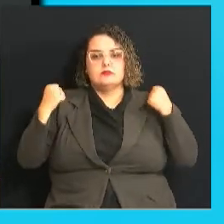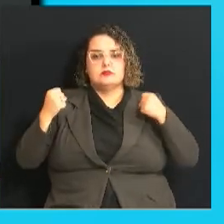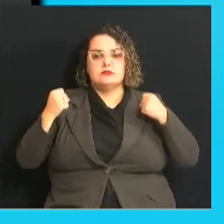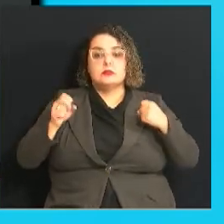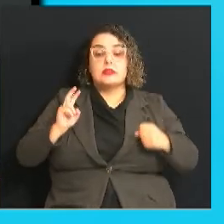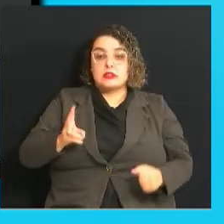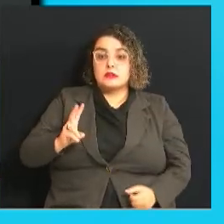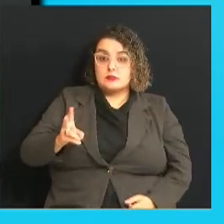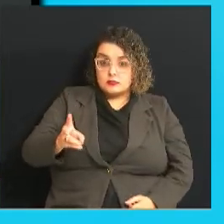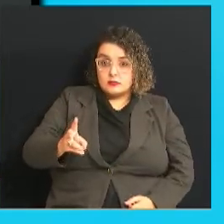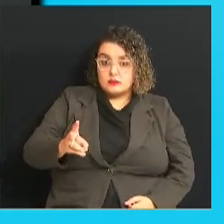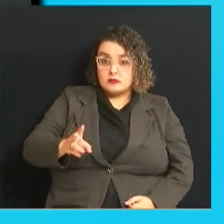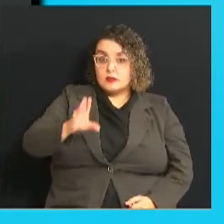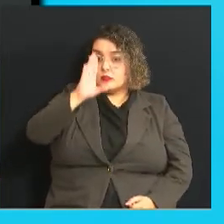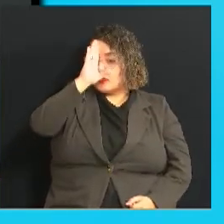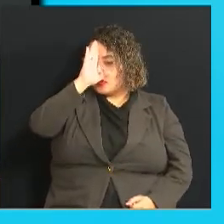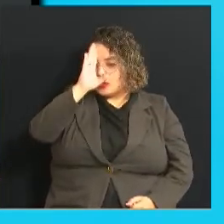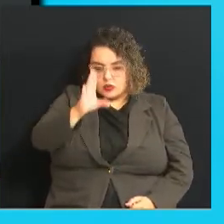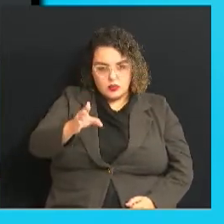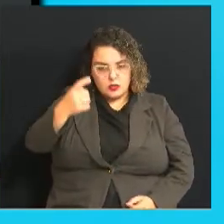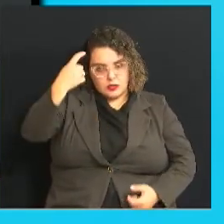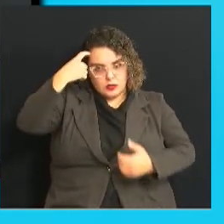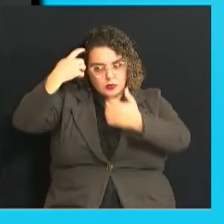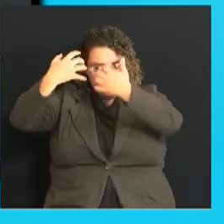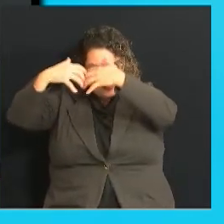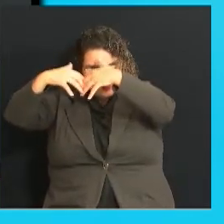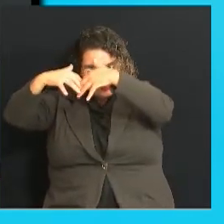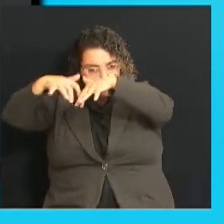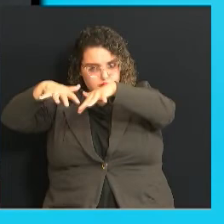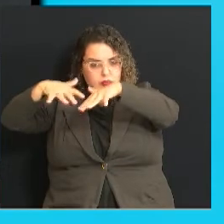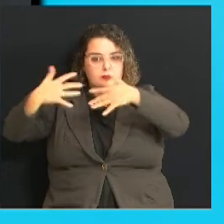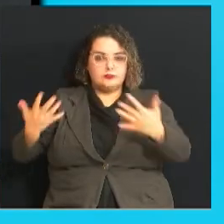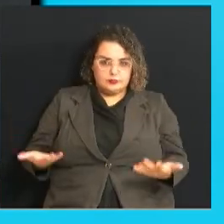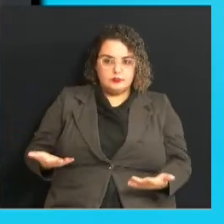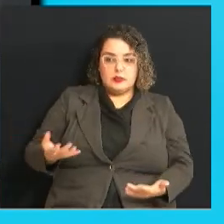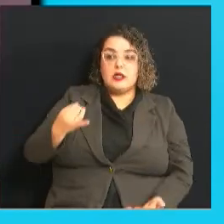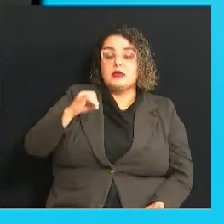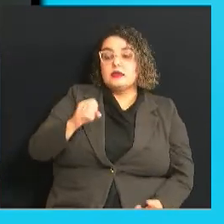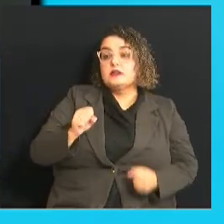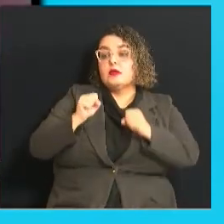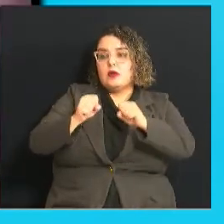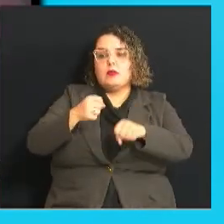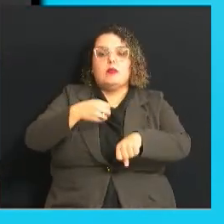uma ação direta nos neurônios, né? Então, se a gente pudesse recomendar alguma